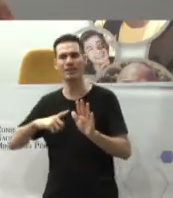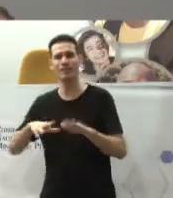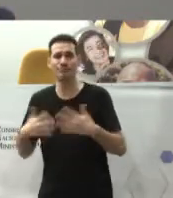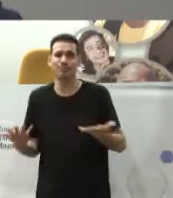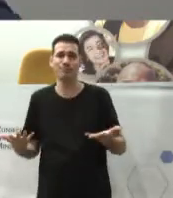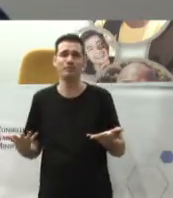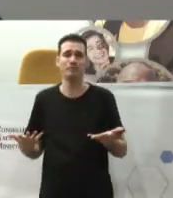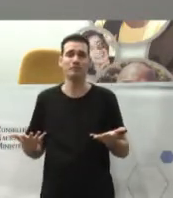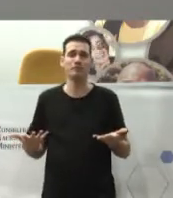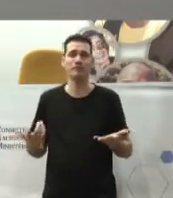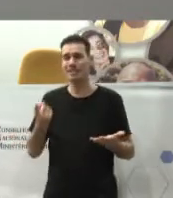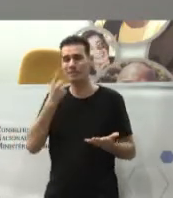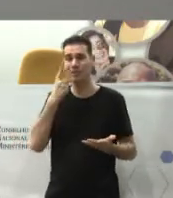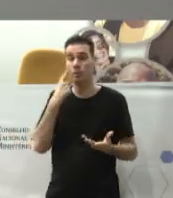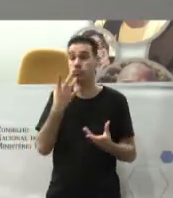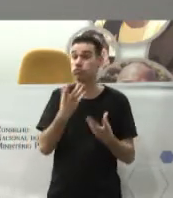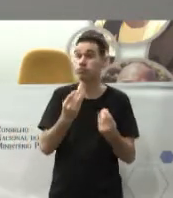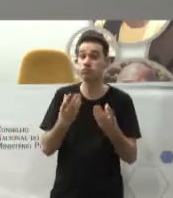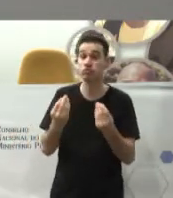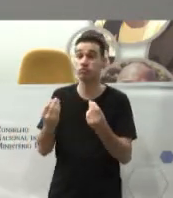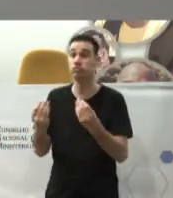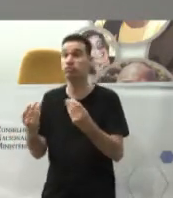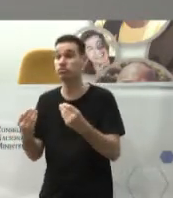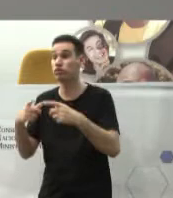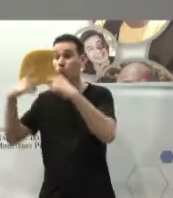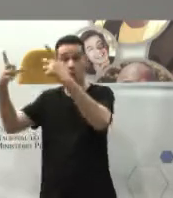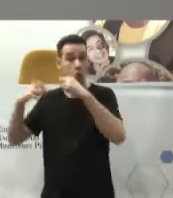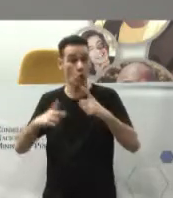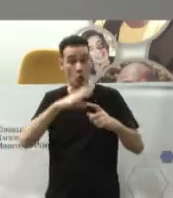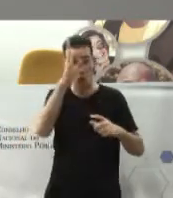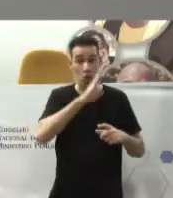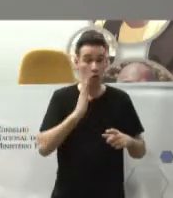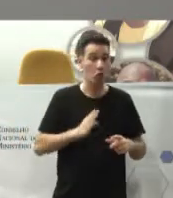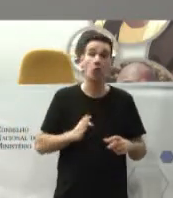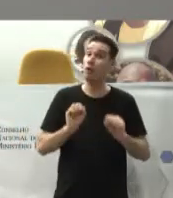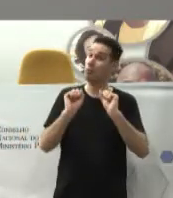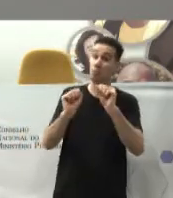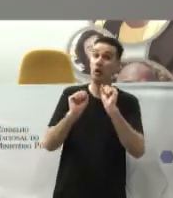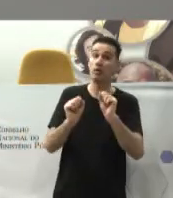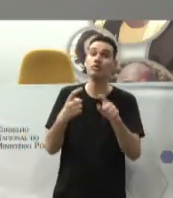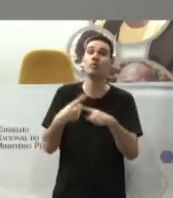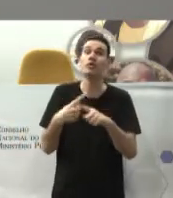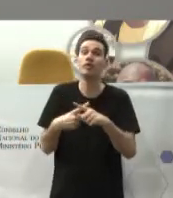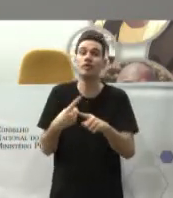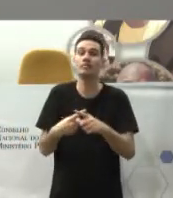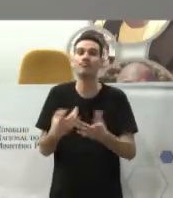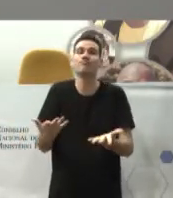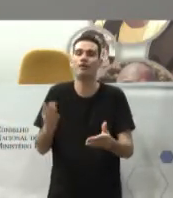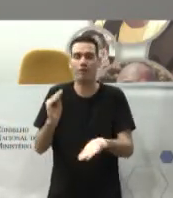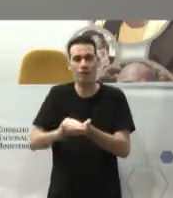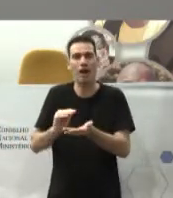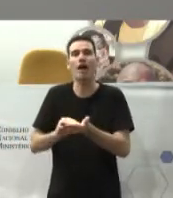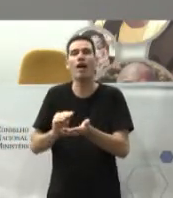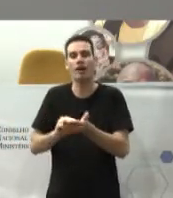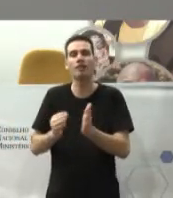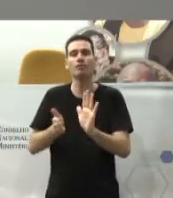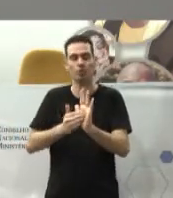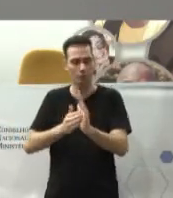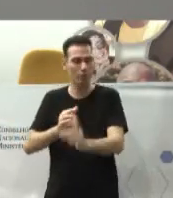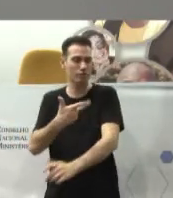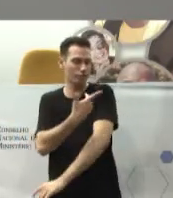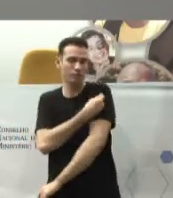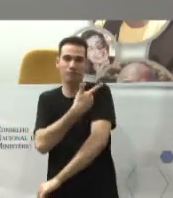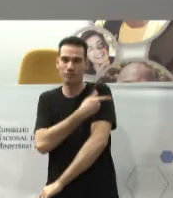estamos vendo aí surtos poderem acontecer em qualquer lugar do Brasil por baixas coberturas vacinais, com vacinas disponíveis